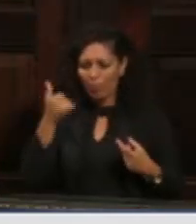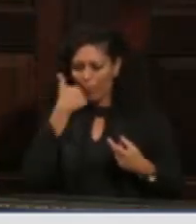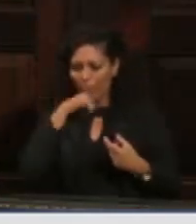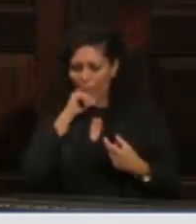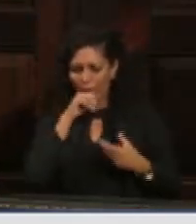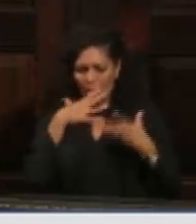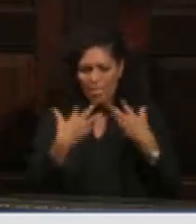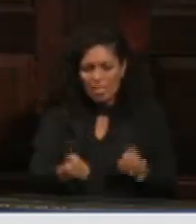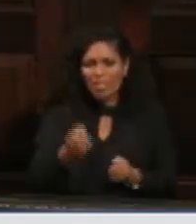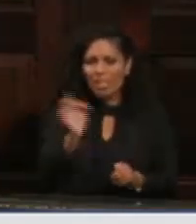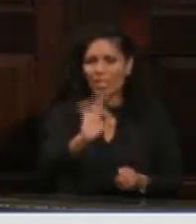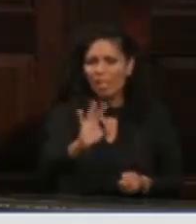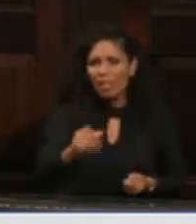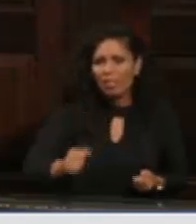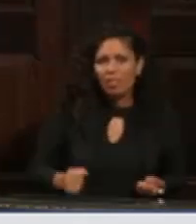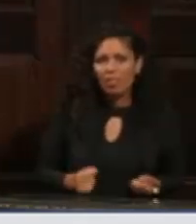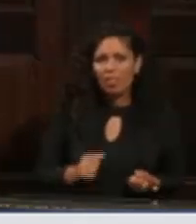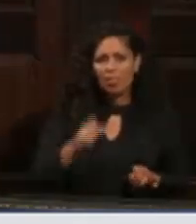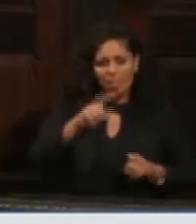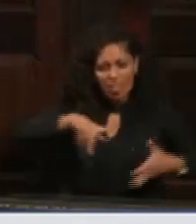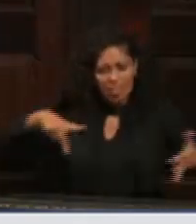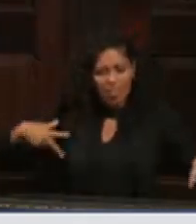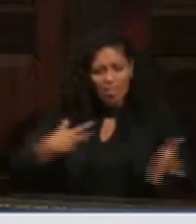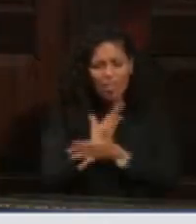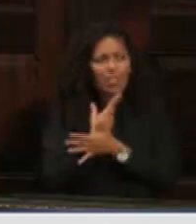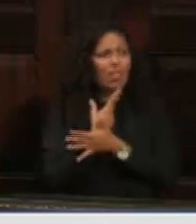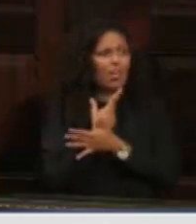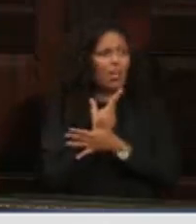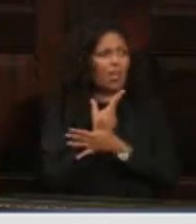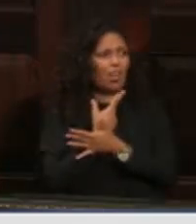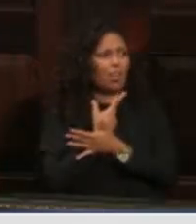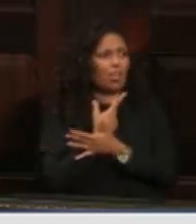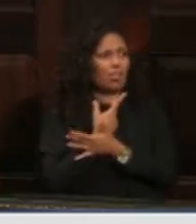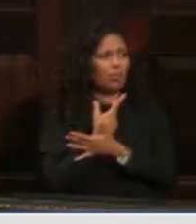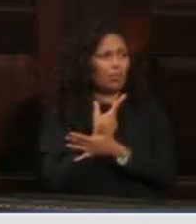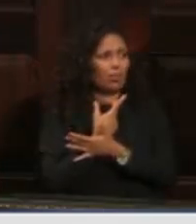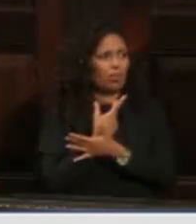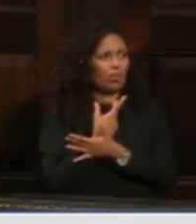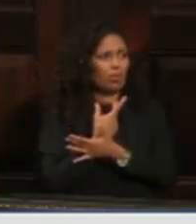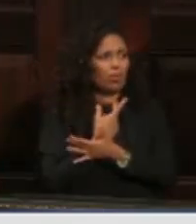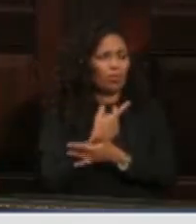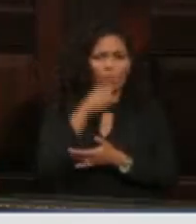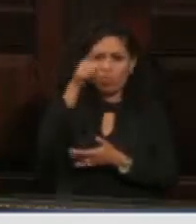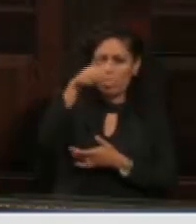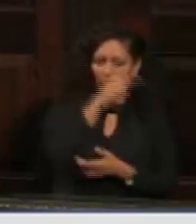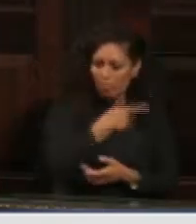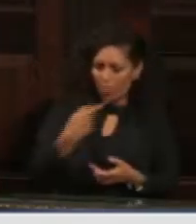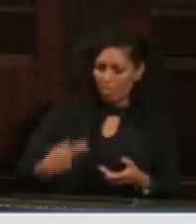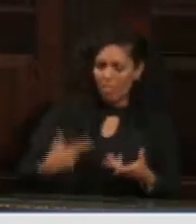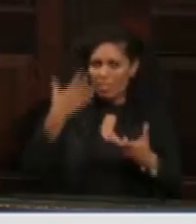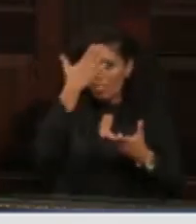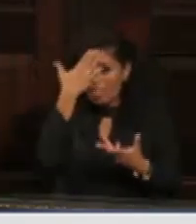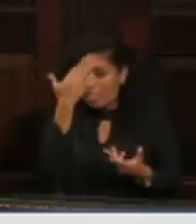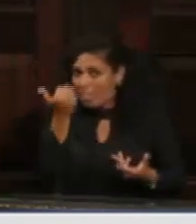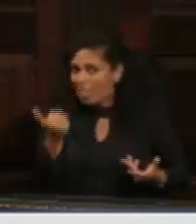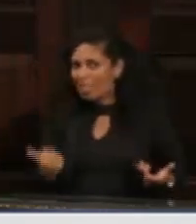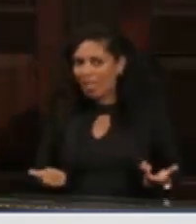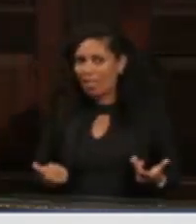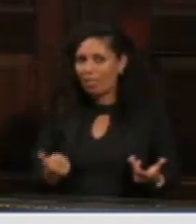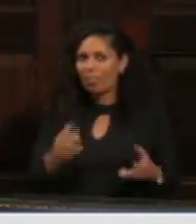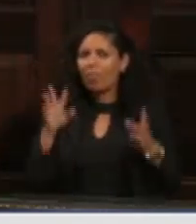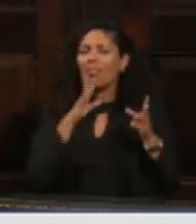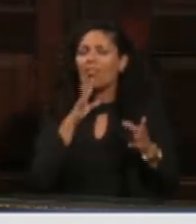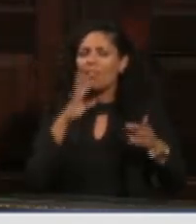absolutamente elementar. E aqui falo com uma presidenta nesse momento que preside e conhece o tema: não se pode filmar as